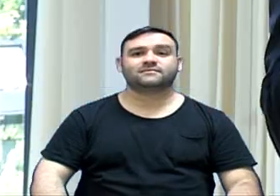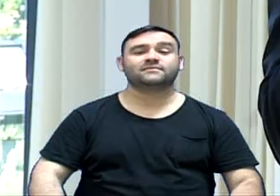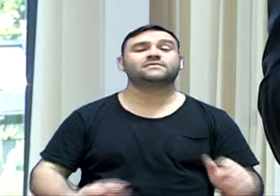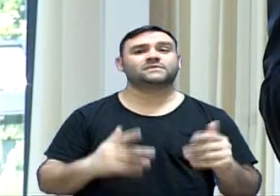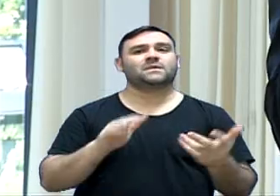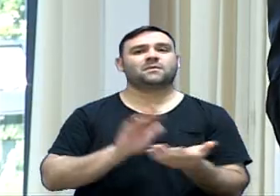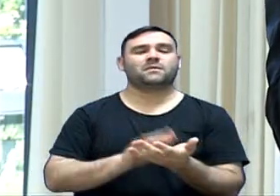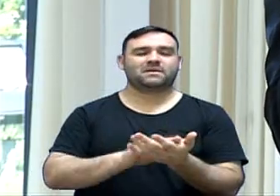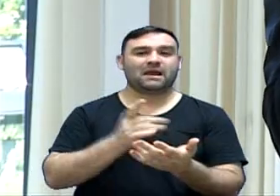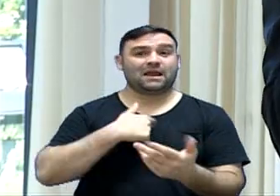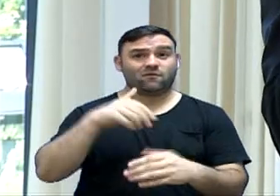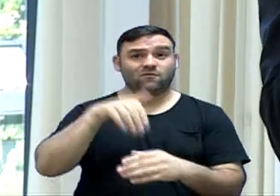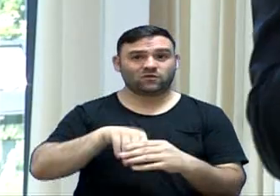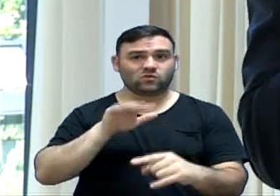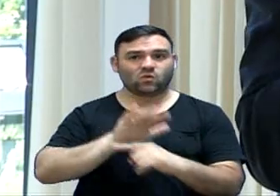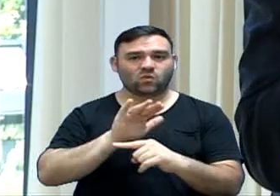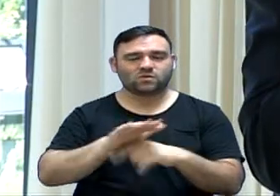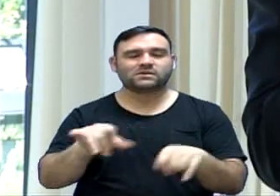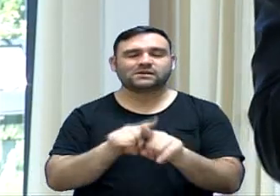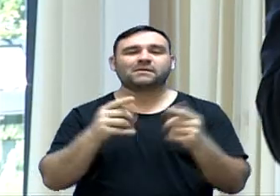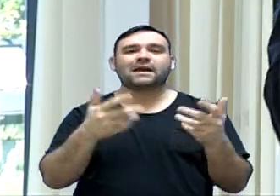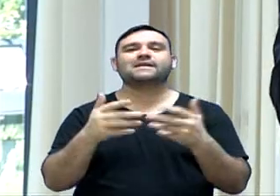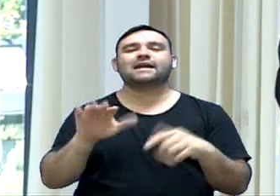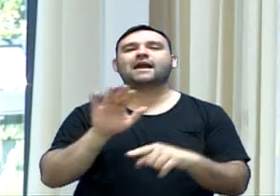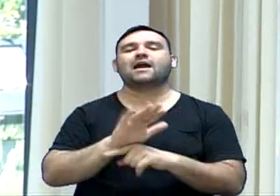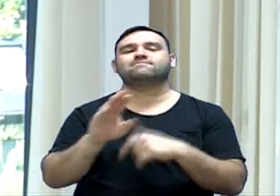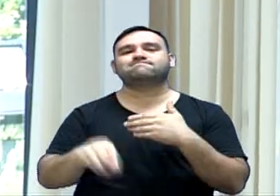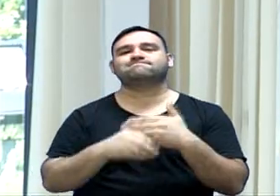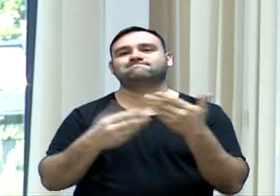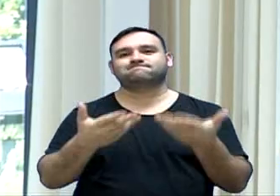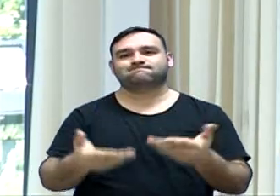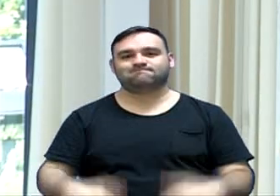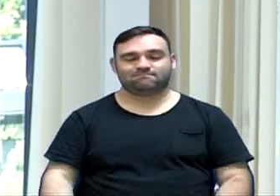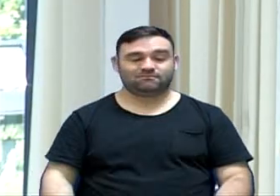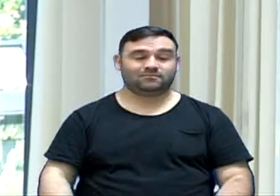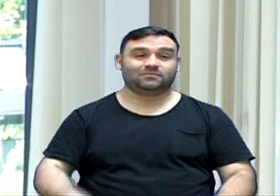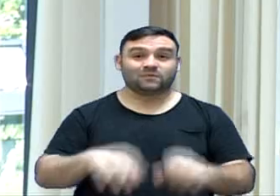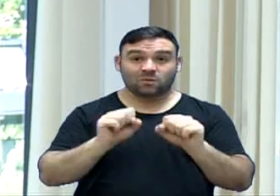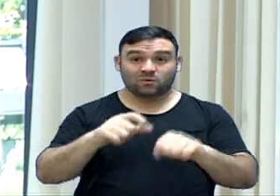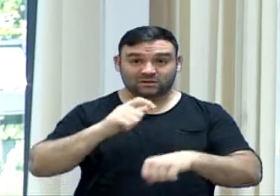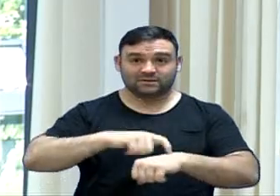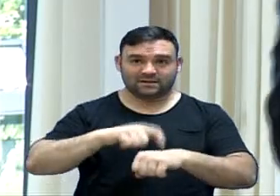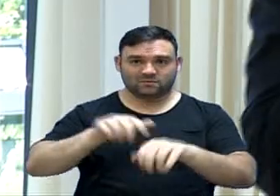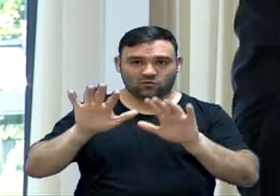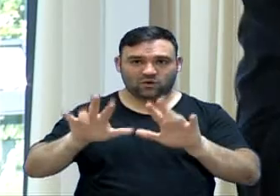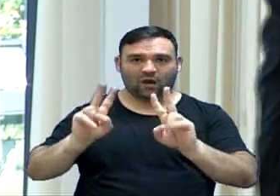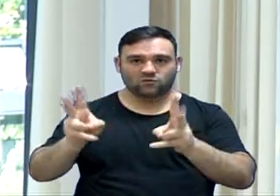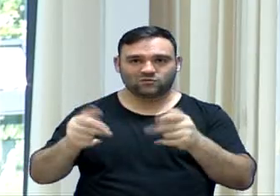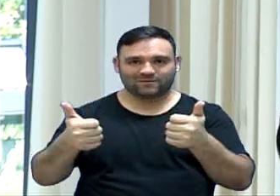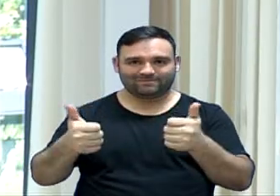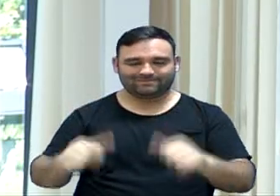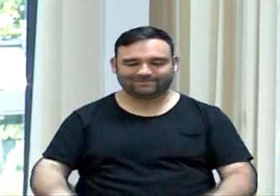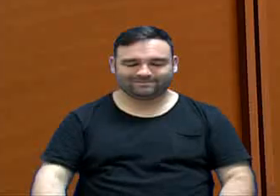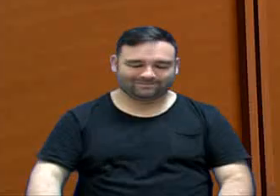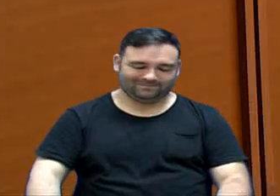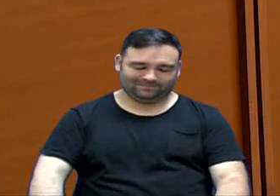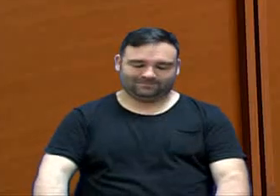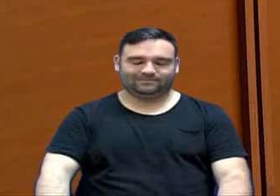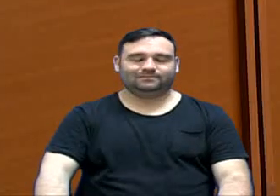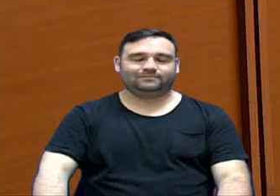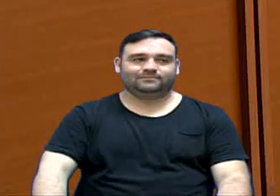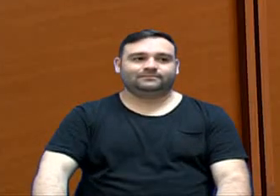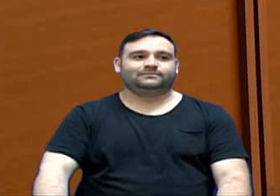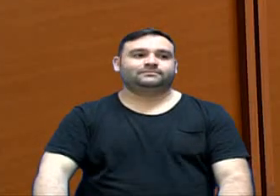Então, parabéns, tem meu voto. Gostaria de dar essa contribuição para Vossa Excelência. Obrigado, doutora. Pode ficar com o meu tempo, viu? Obrigado.